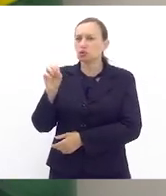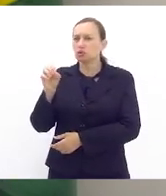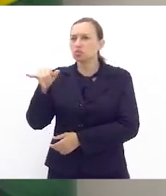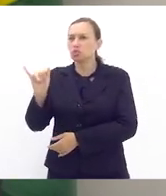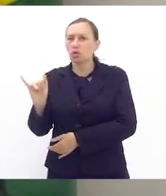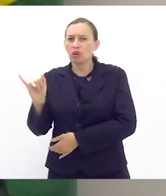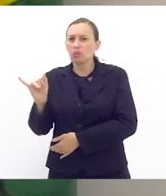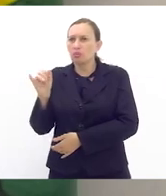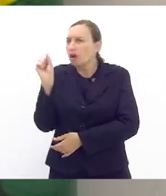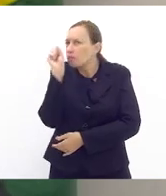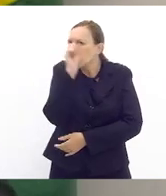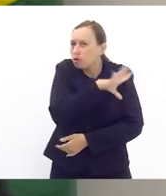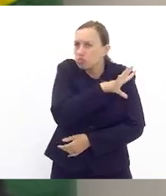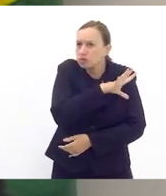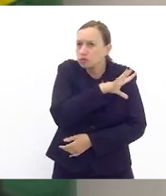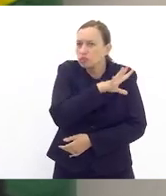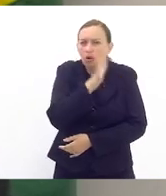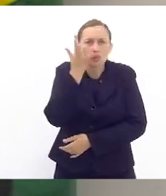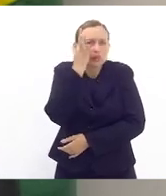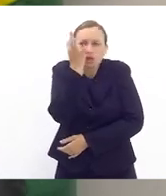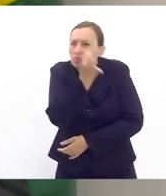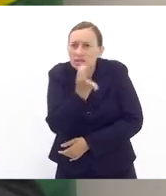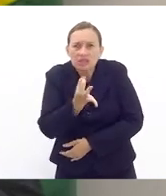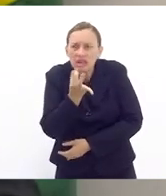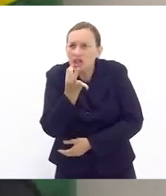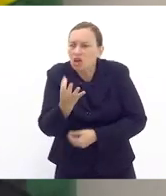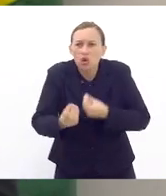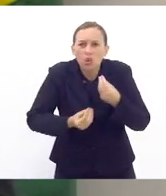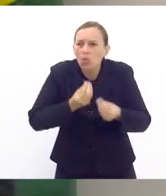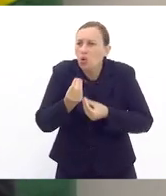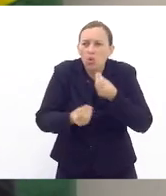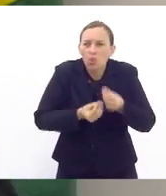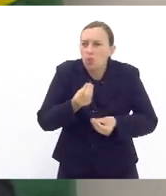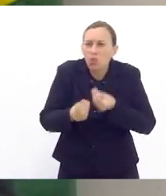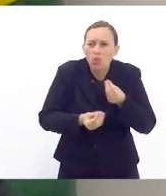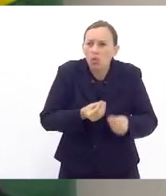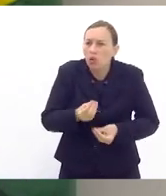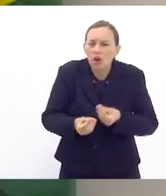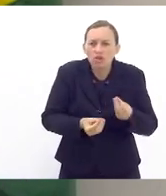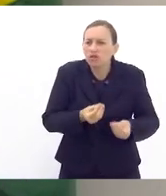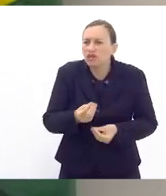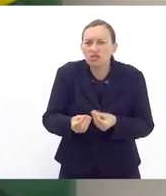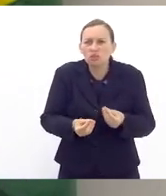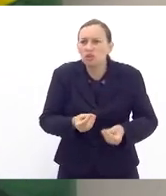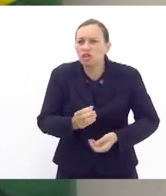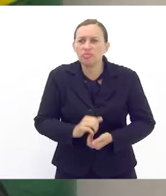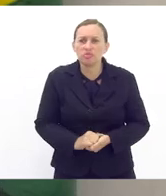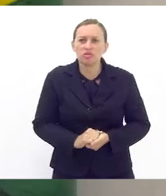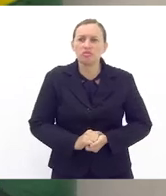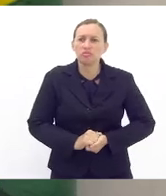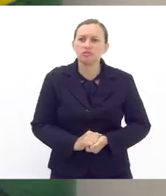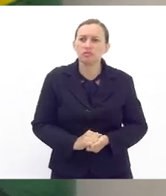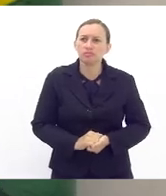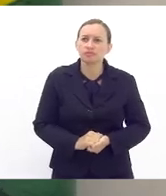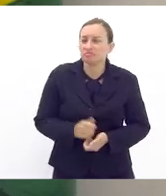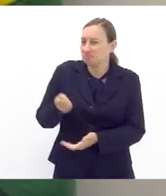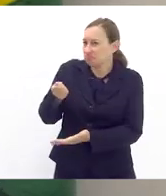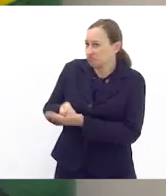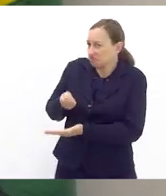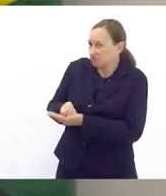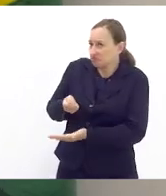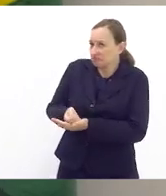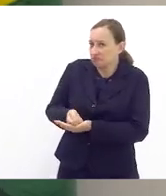absurdo que eu não sei como que eles calcularam para chegar aquele valor é aquela cobrança